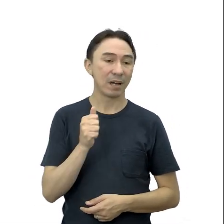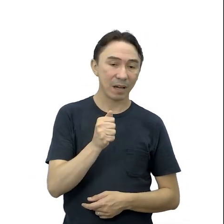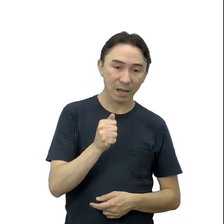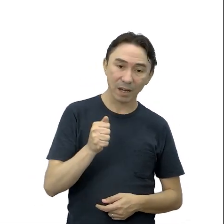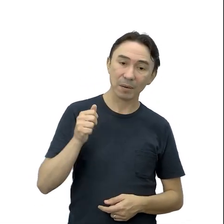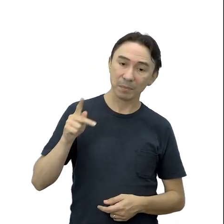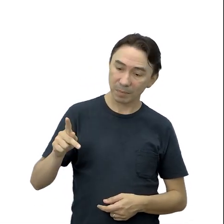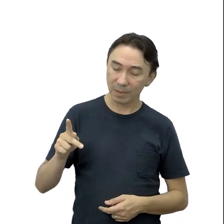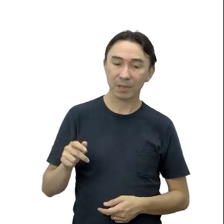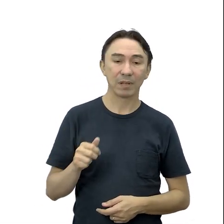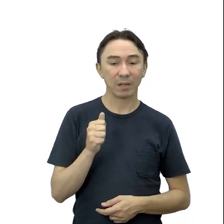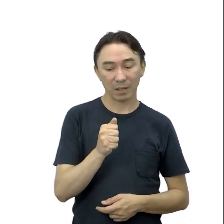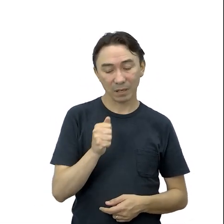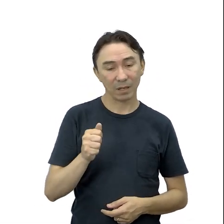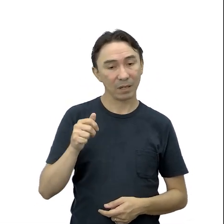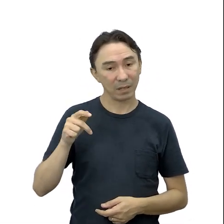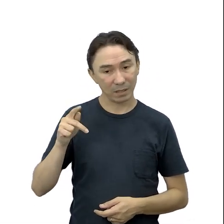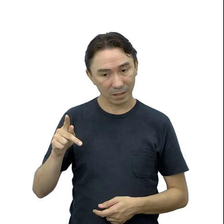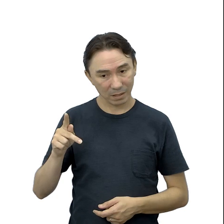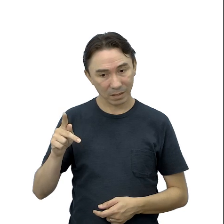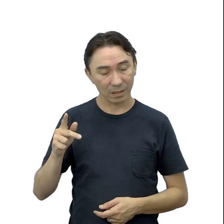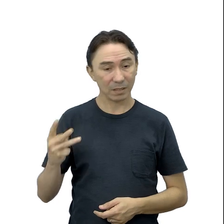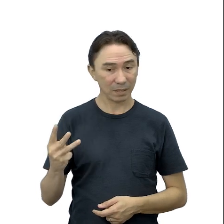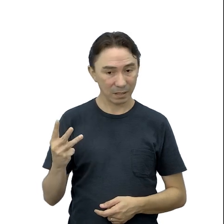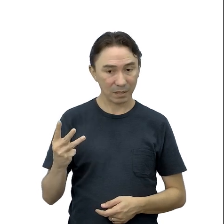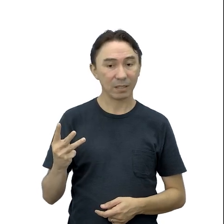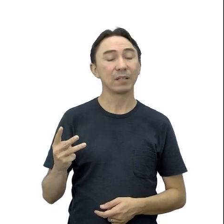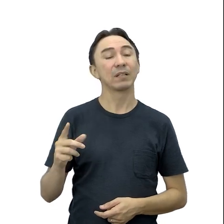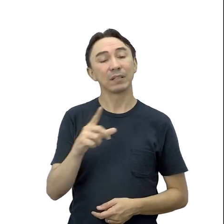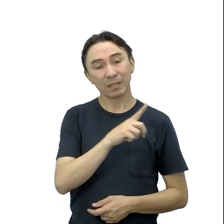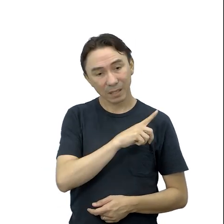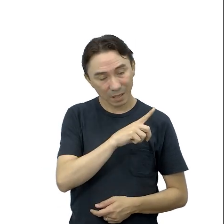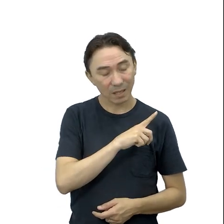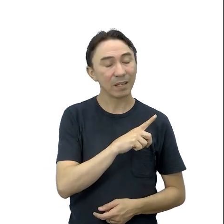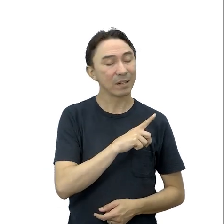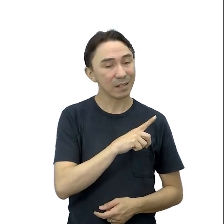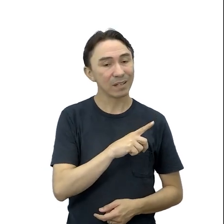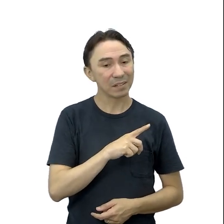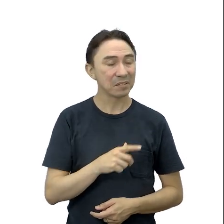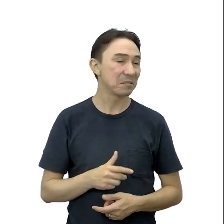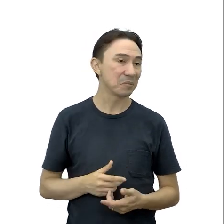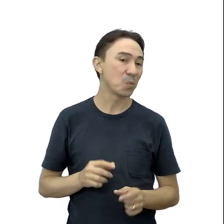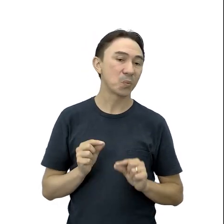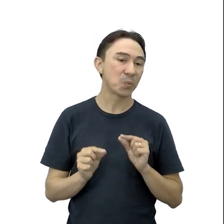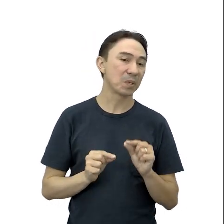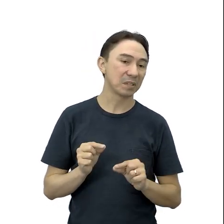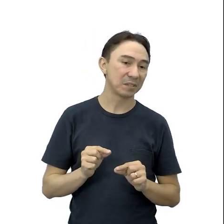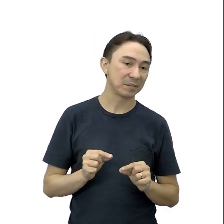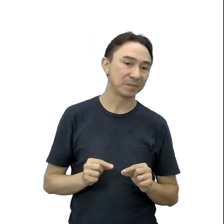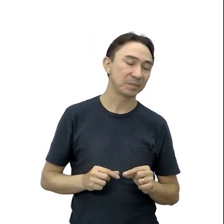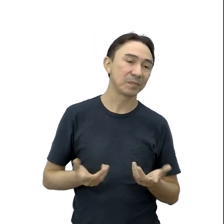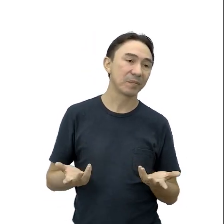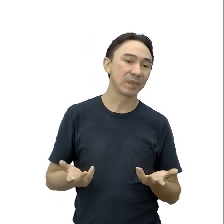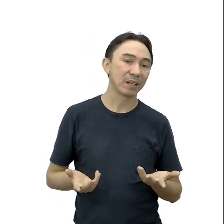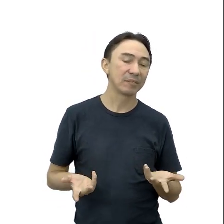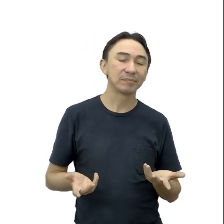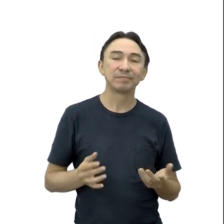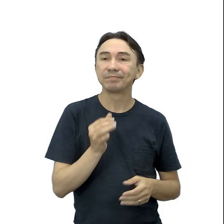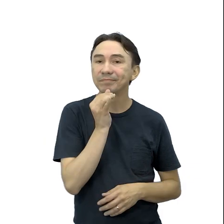na P3, na avaliação de processo, nas três, né, que a gente tem dentro desse sistema, eu tenho aqui o que quer